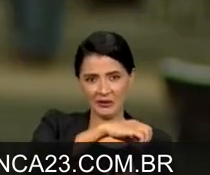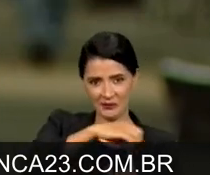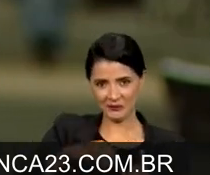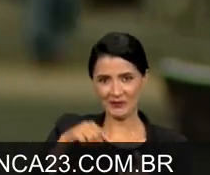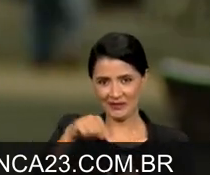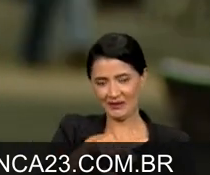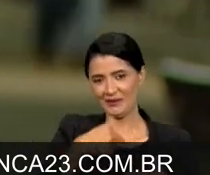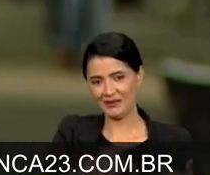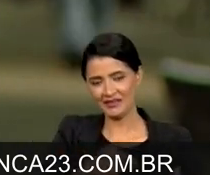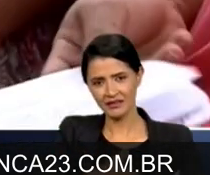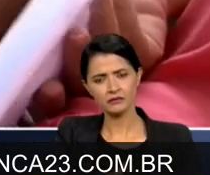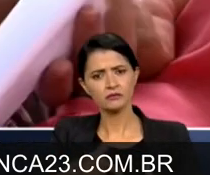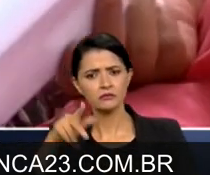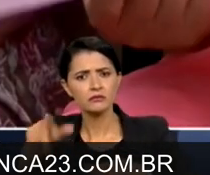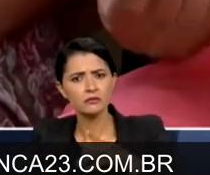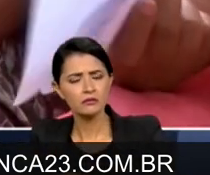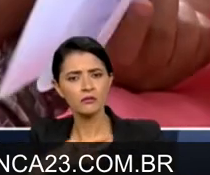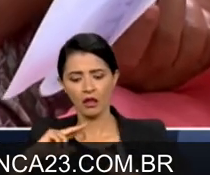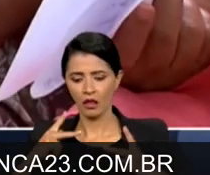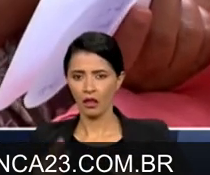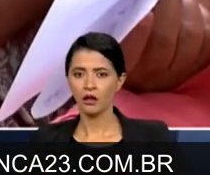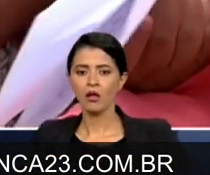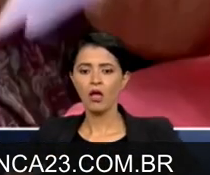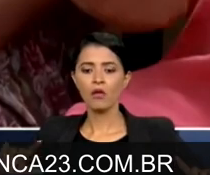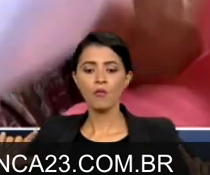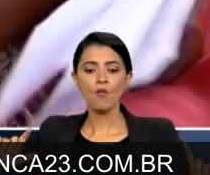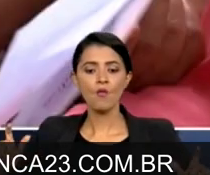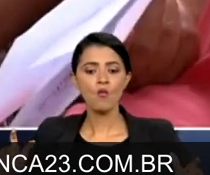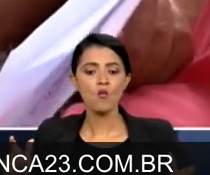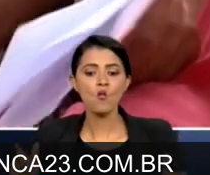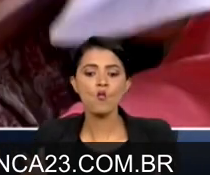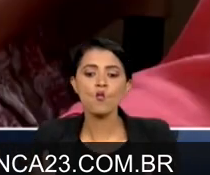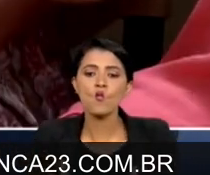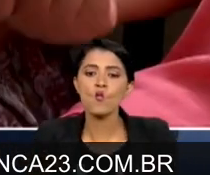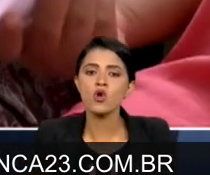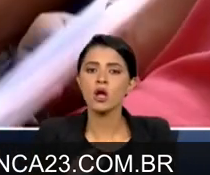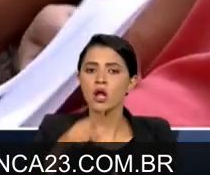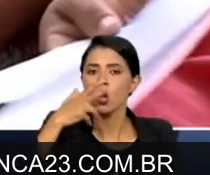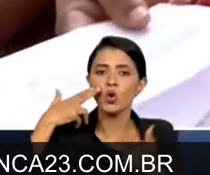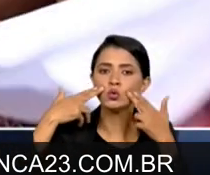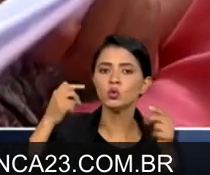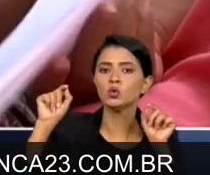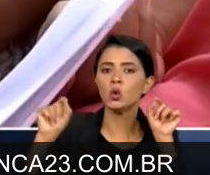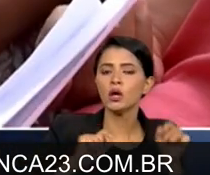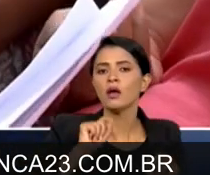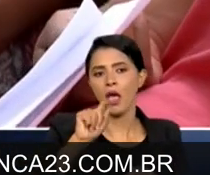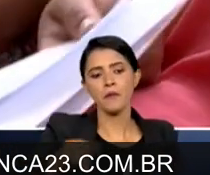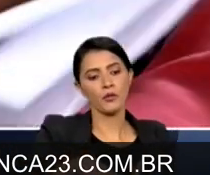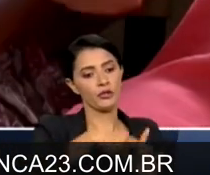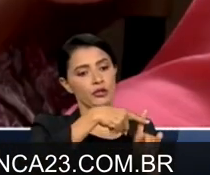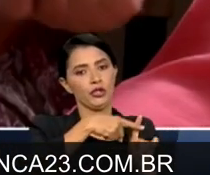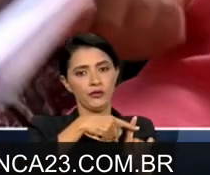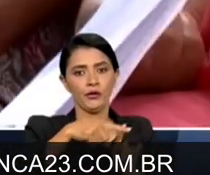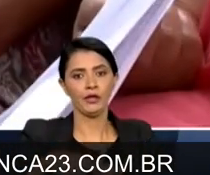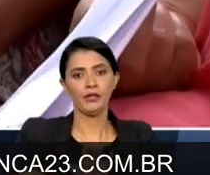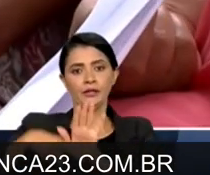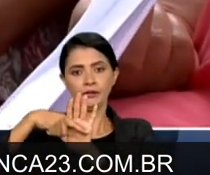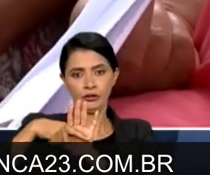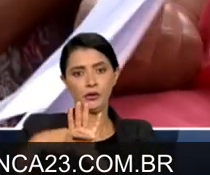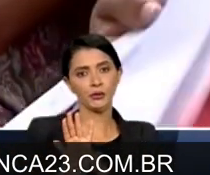população humana está se reduzindo aqui no nosso planeta. E essa notícia ela tem aspectos positivos e